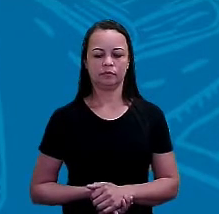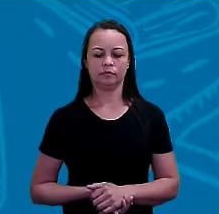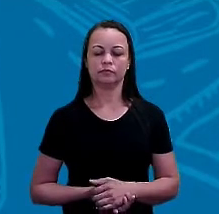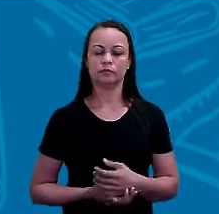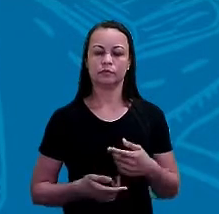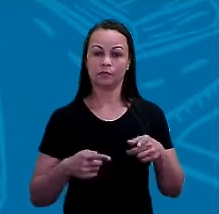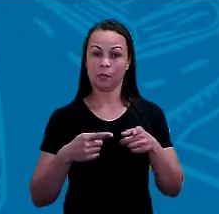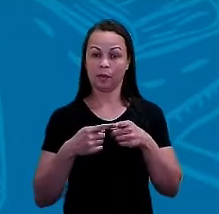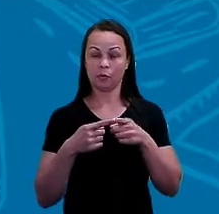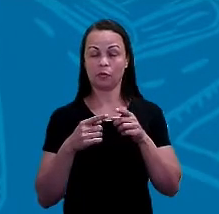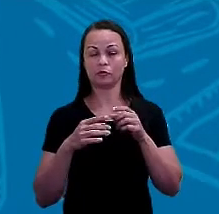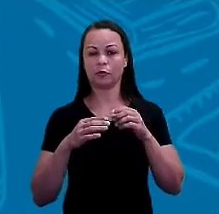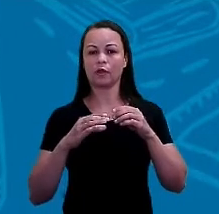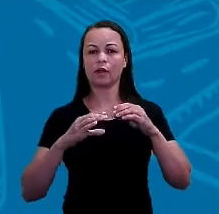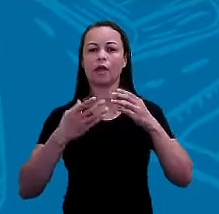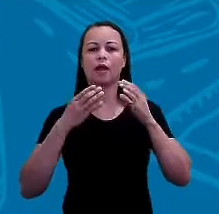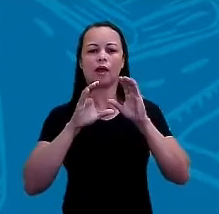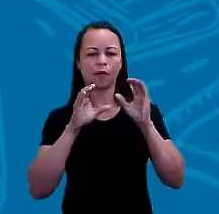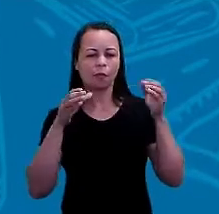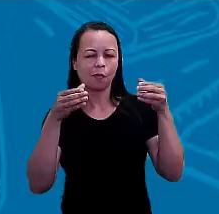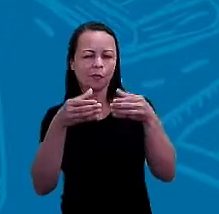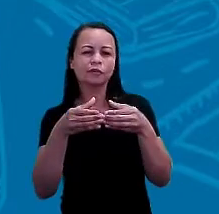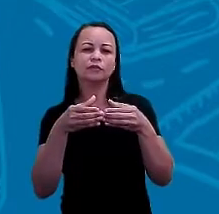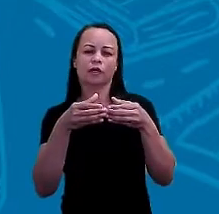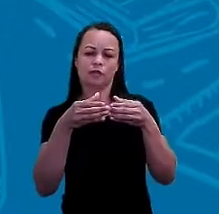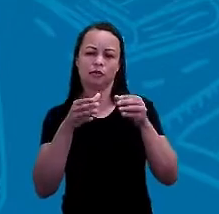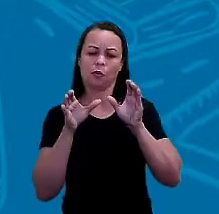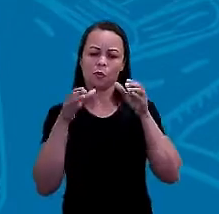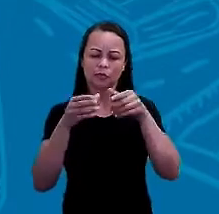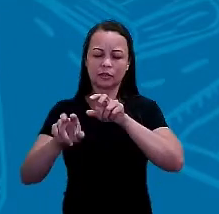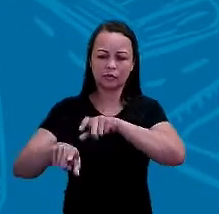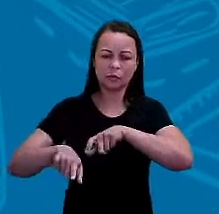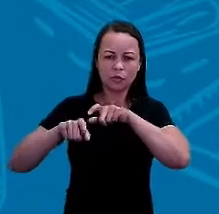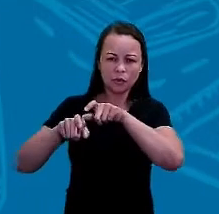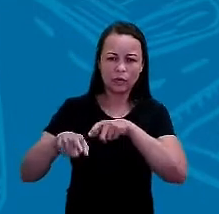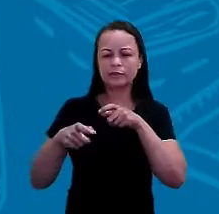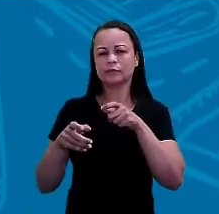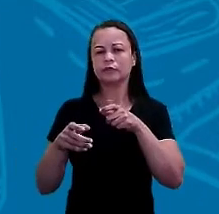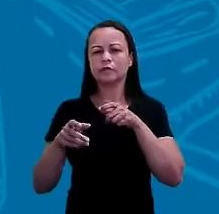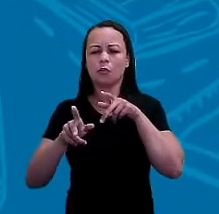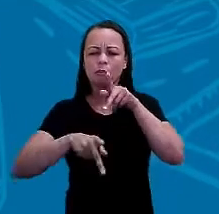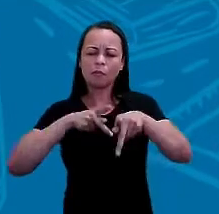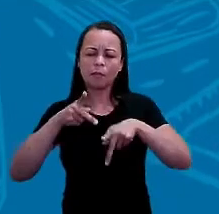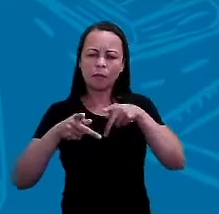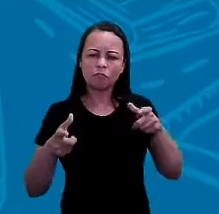é a comunidade. E quanto às comunidades rurais, são polos